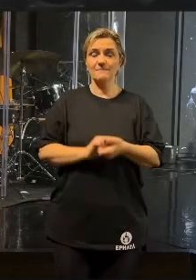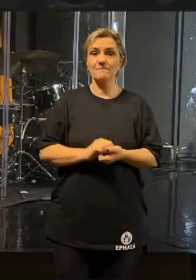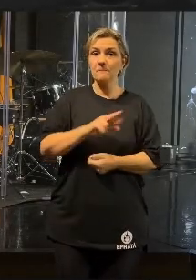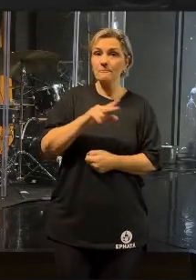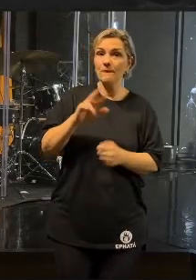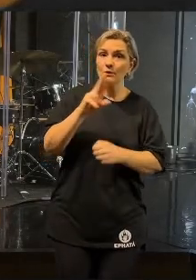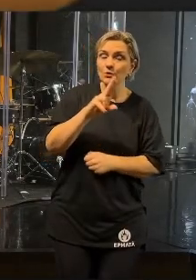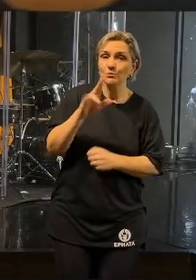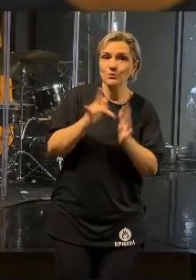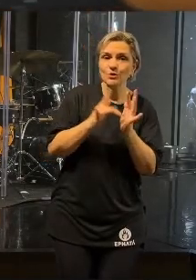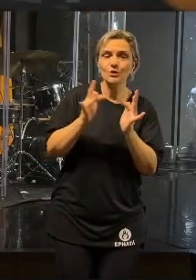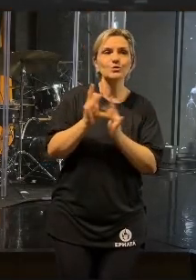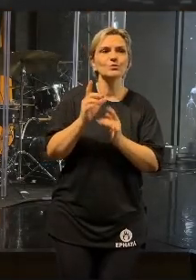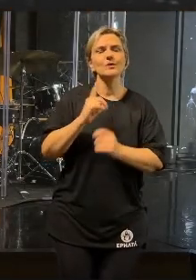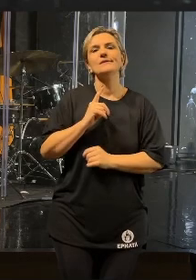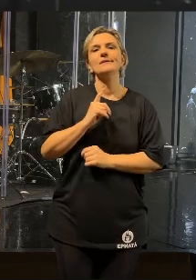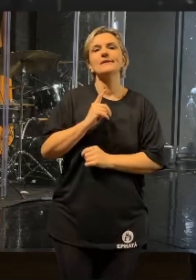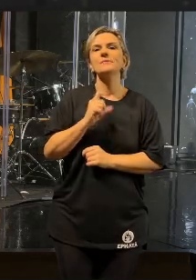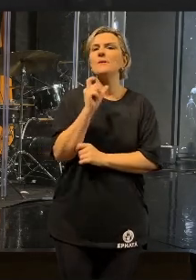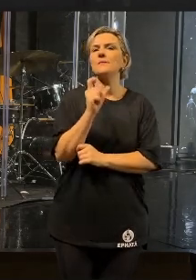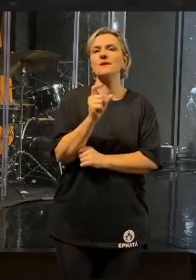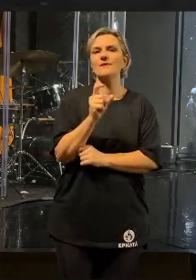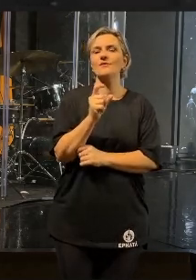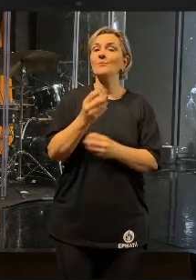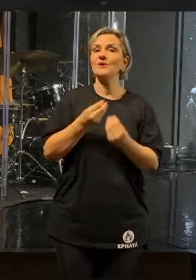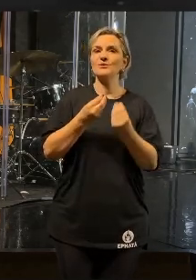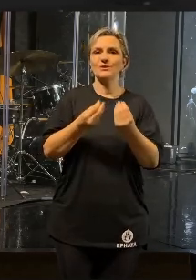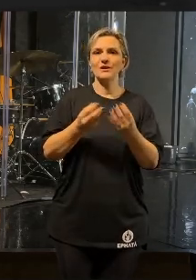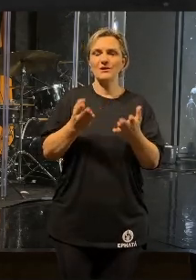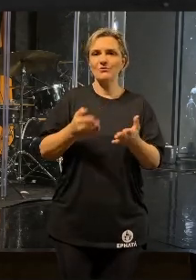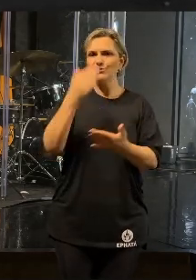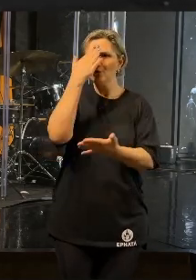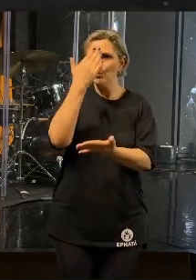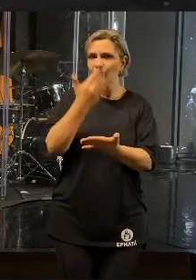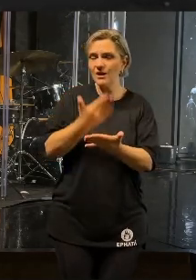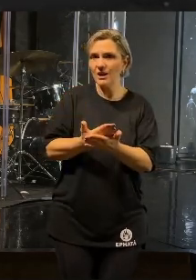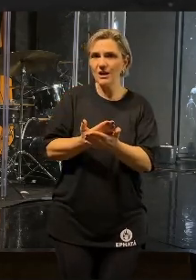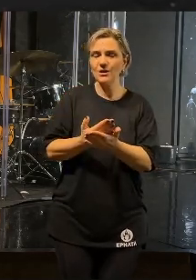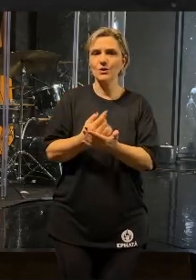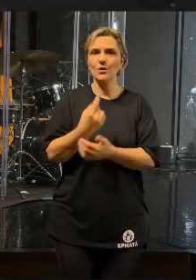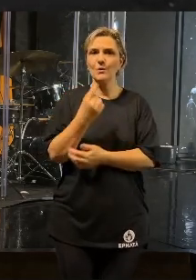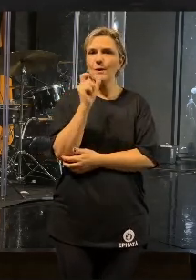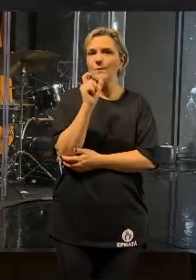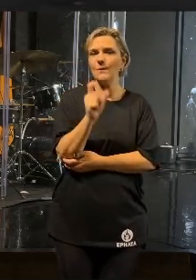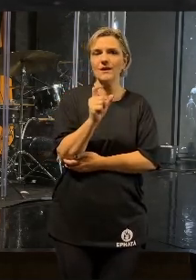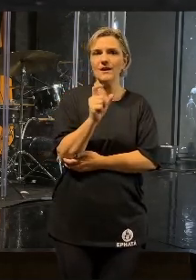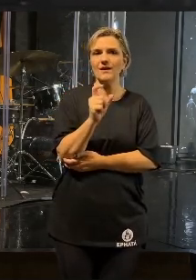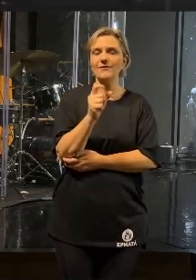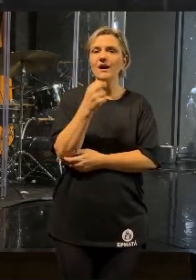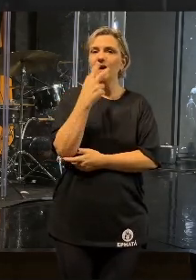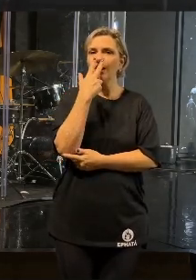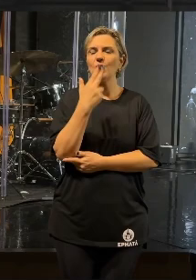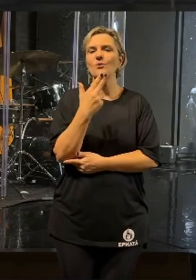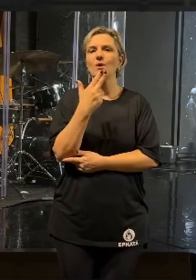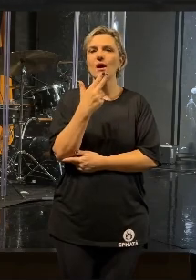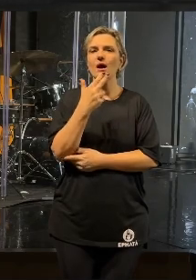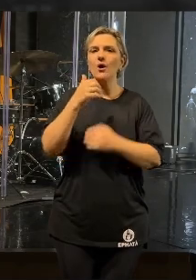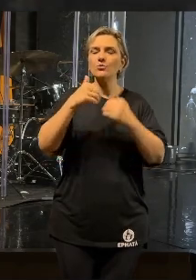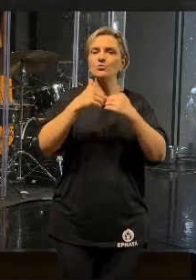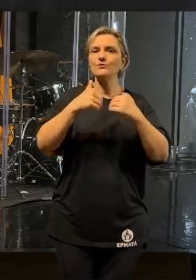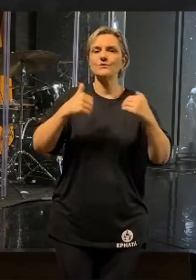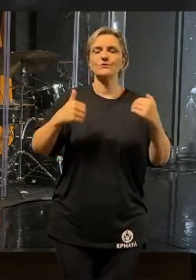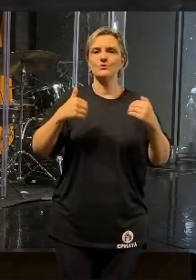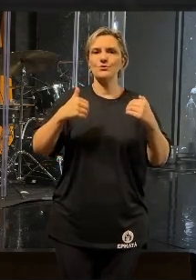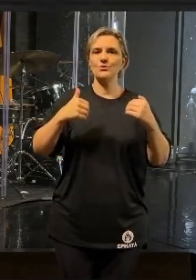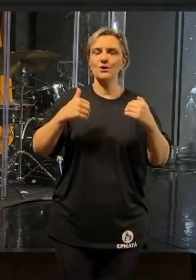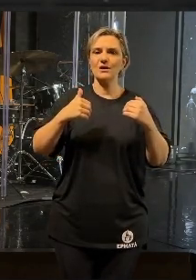Irmão, no nome de Jesus eu tenho uma palavra para te entregar nessa noite. Eu creio que uma palavra é como um divisor de águas na vida de muitos de nós. Vai ser